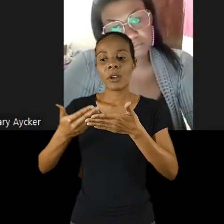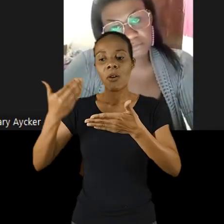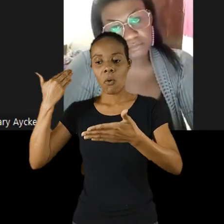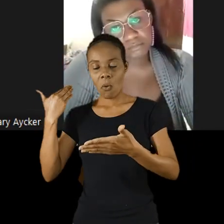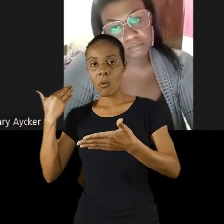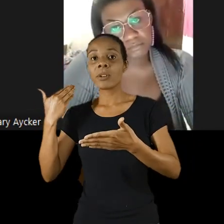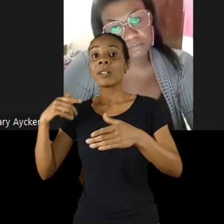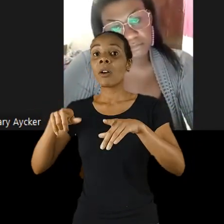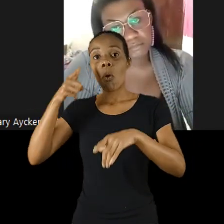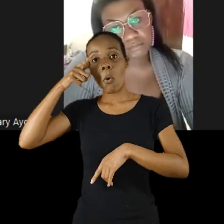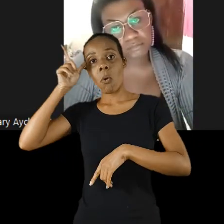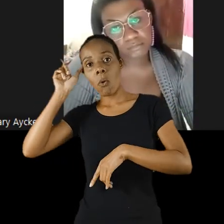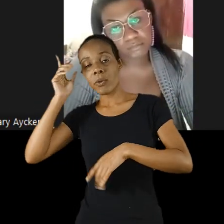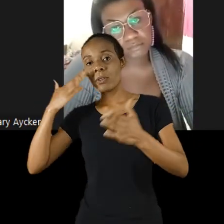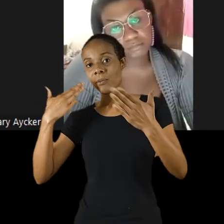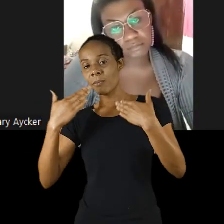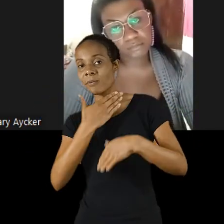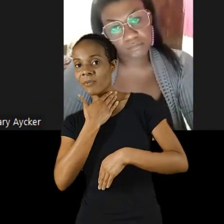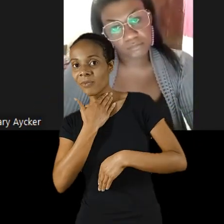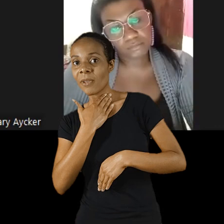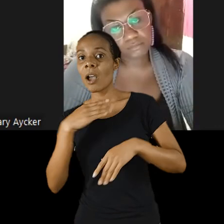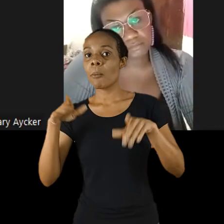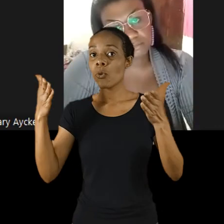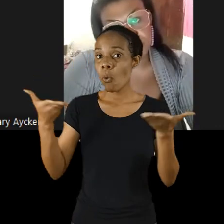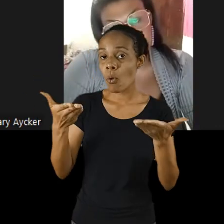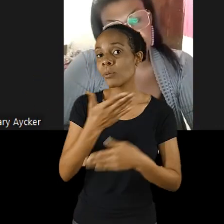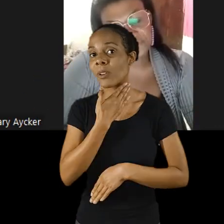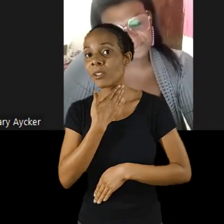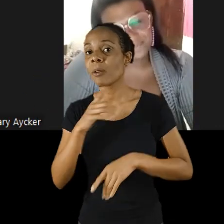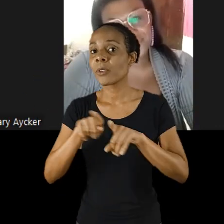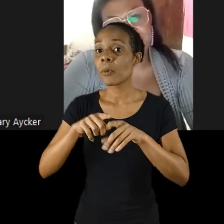canal do YouTube. Quem quiser depois retomar, pode ir lá encontrar ou compartilhar também.